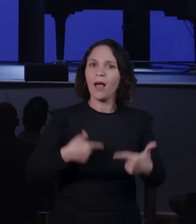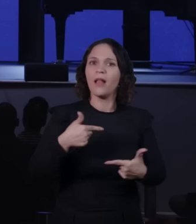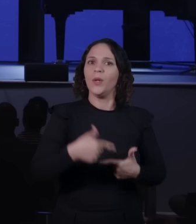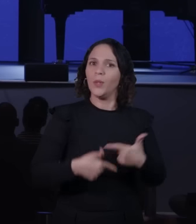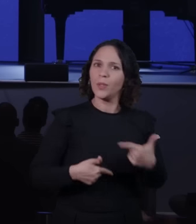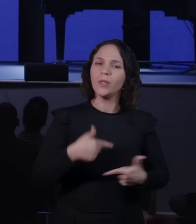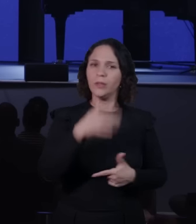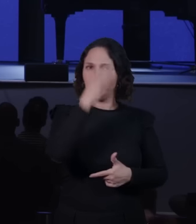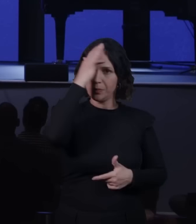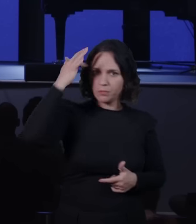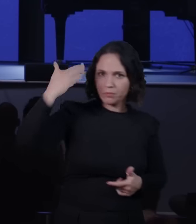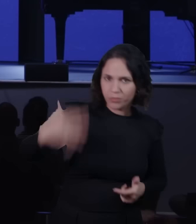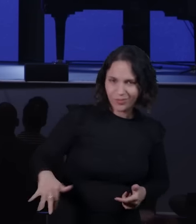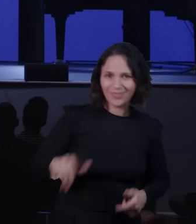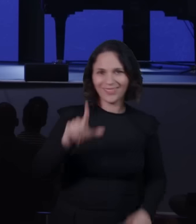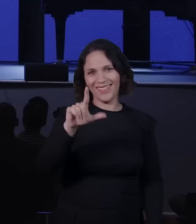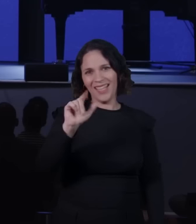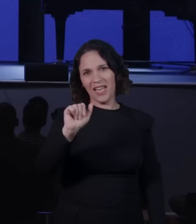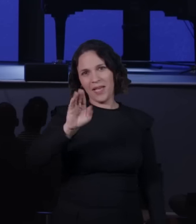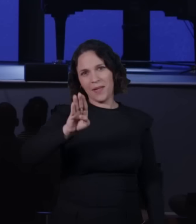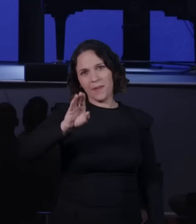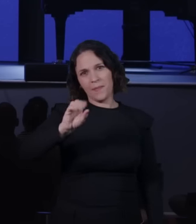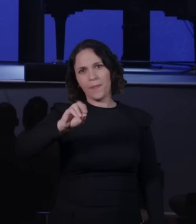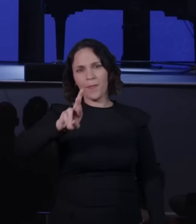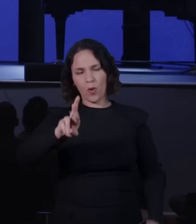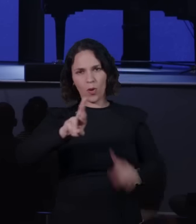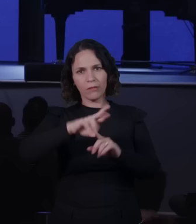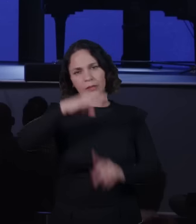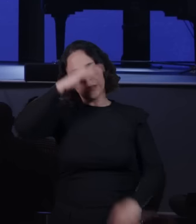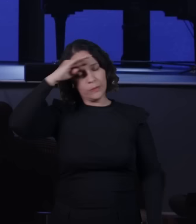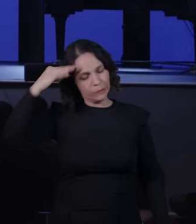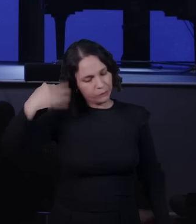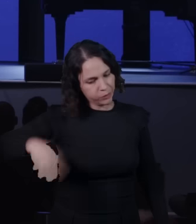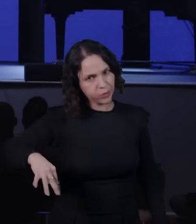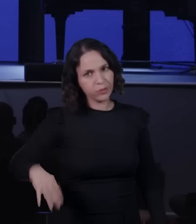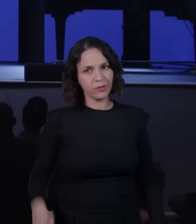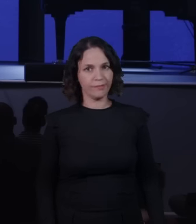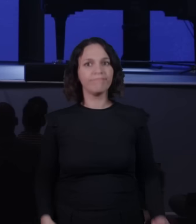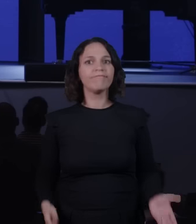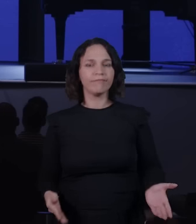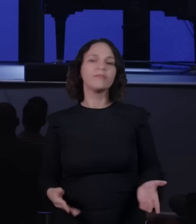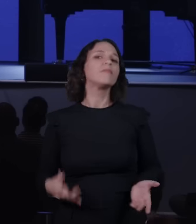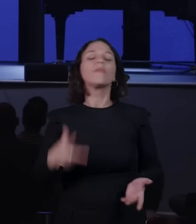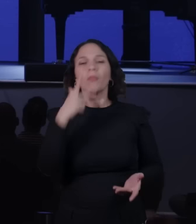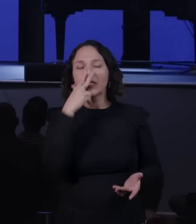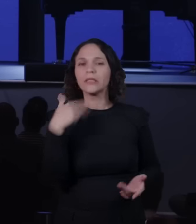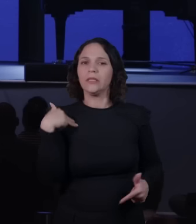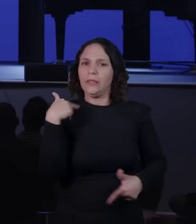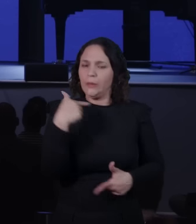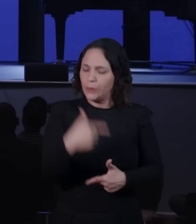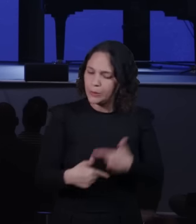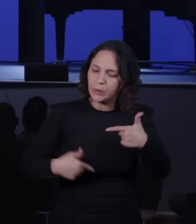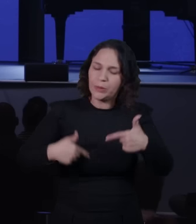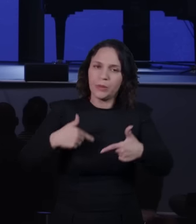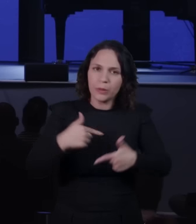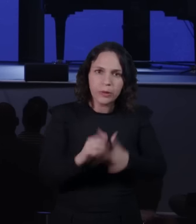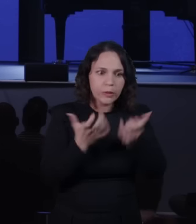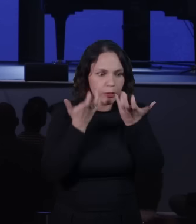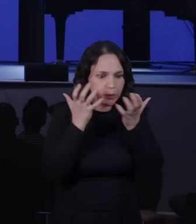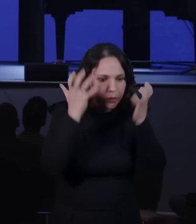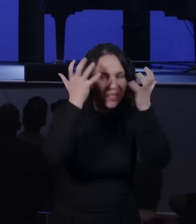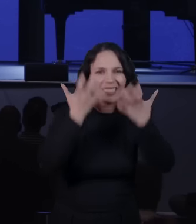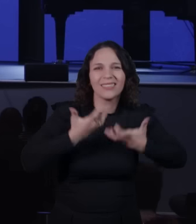trabalho. Labor é um trabalho que gera suor, é um trabalho até o nível de alguém ficar